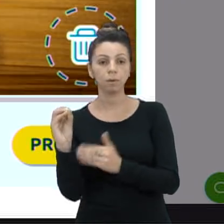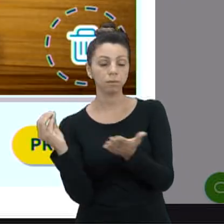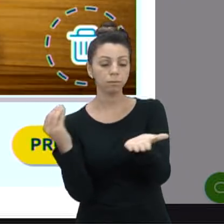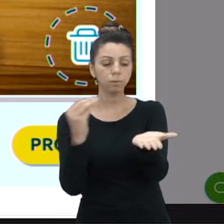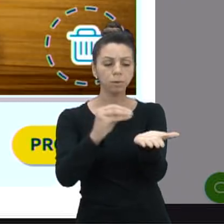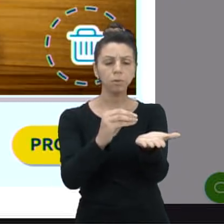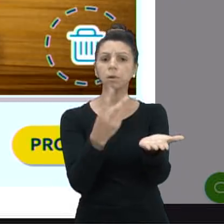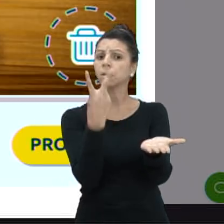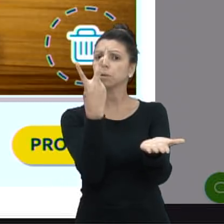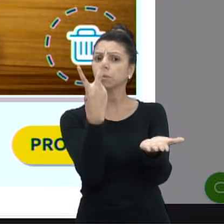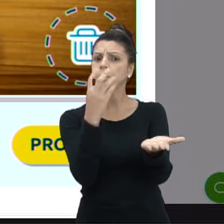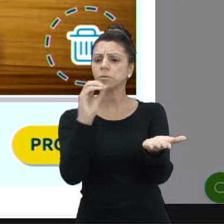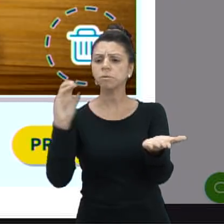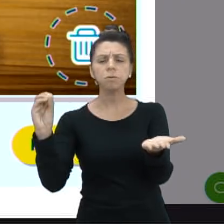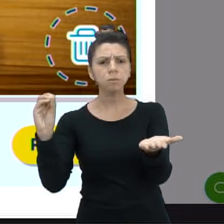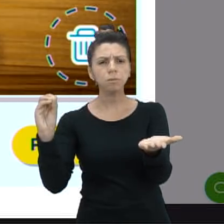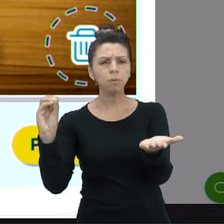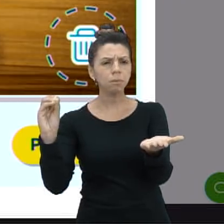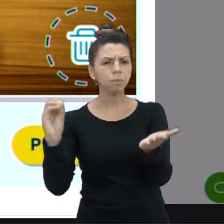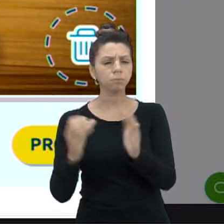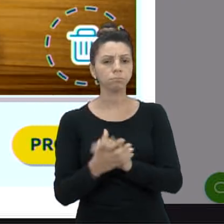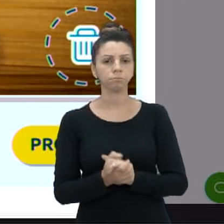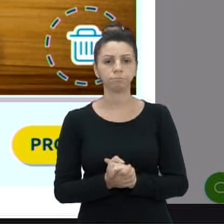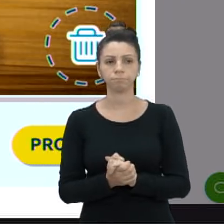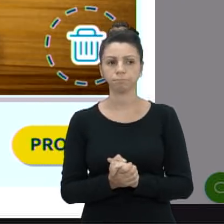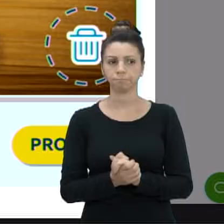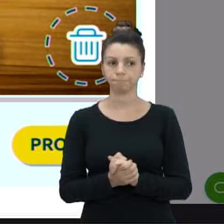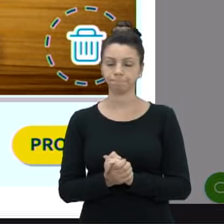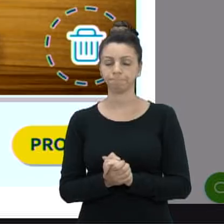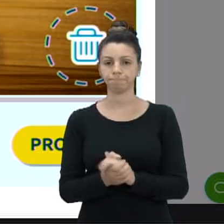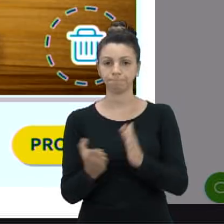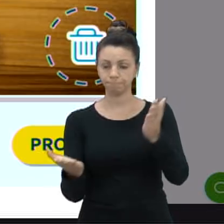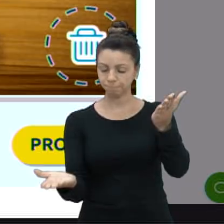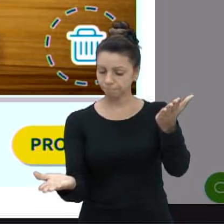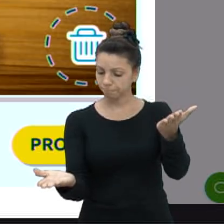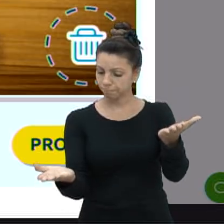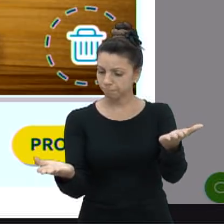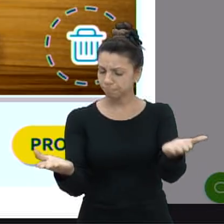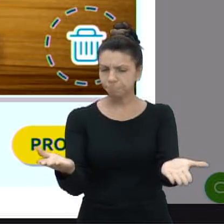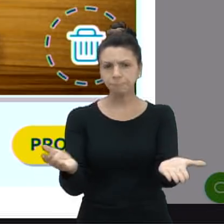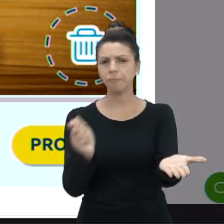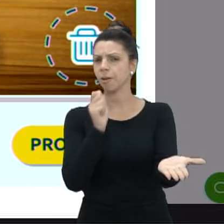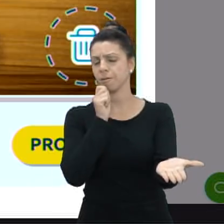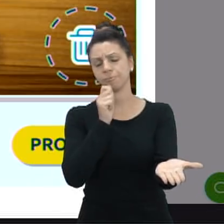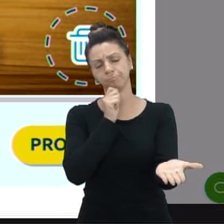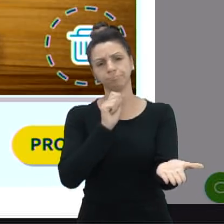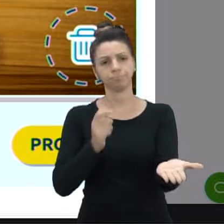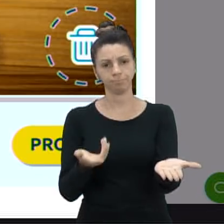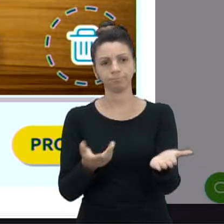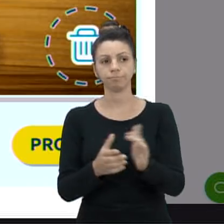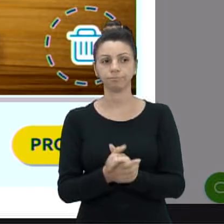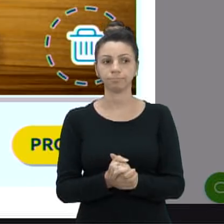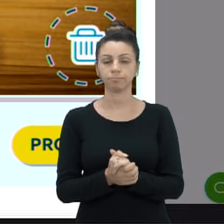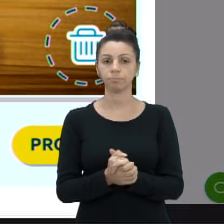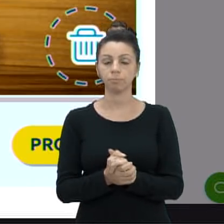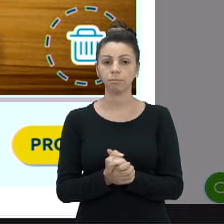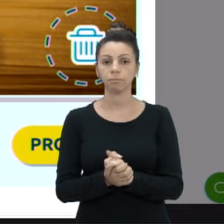e 2 de 50? Será que consegue? Ainda não. A gente pode tentar misturar então com um de